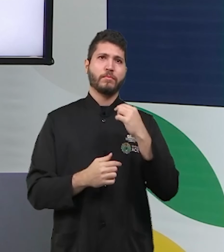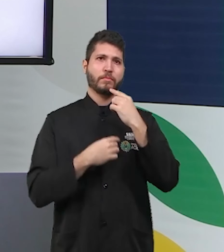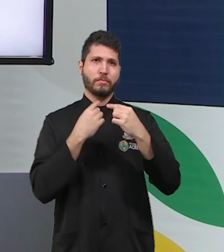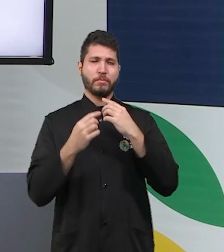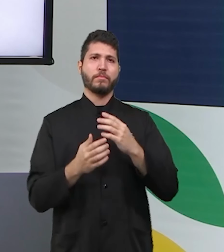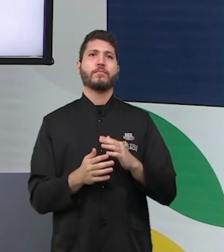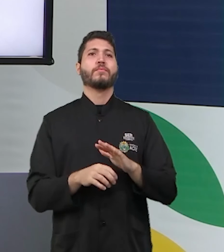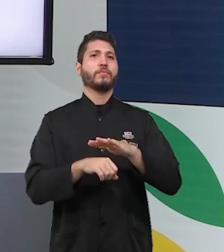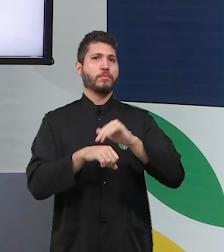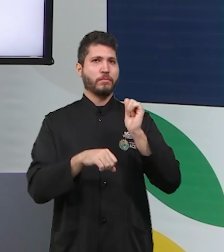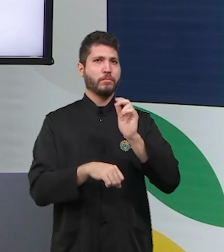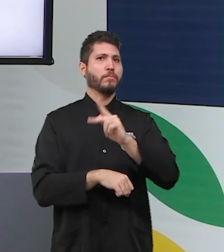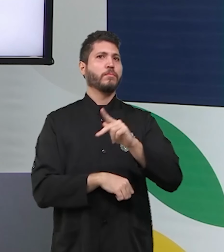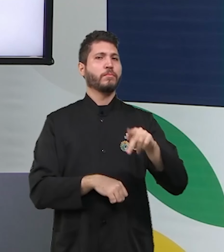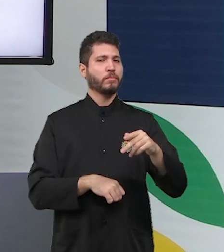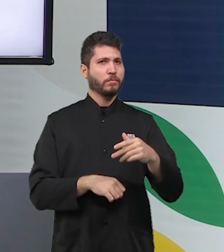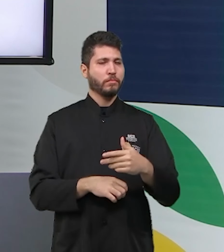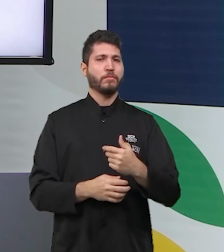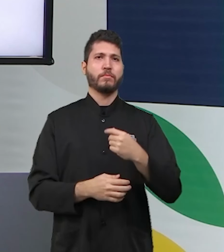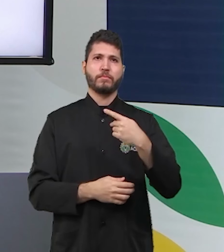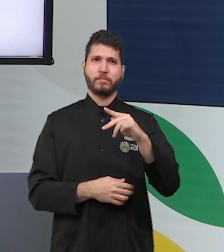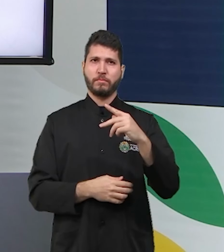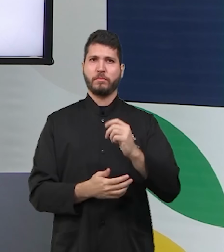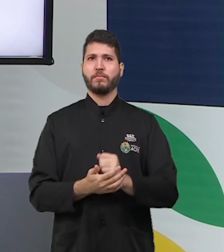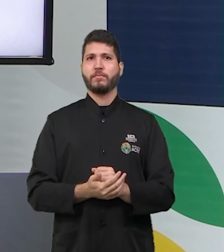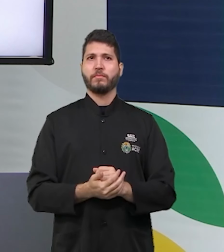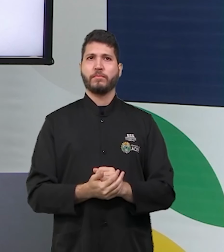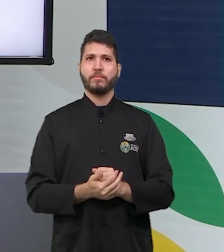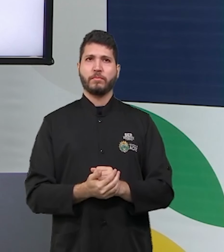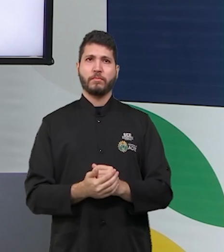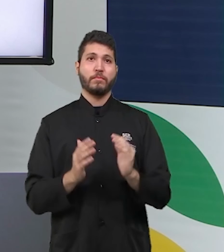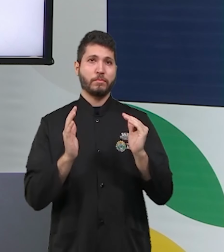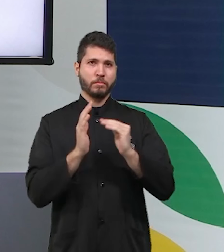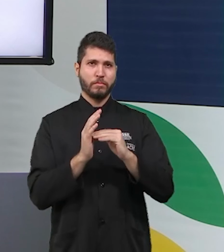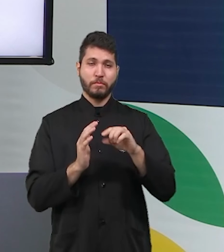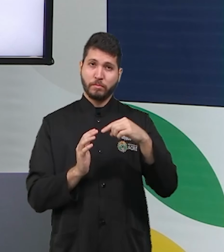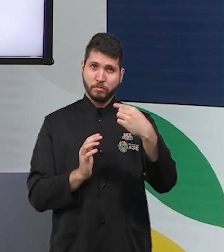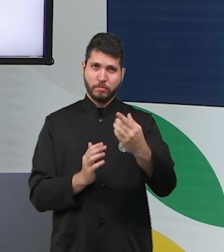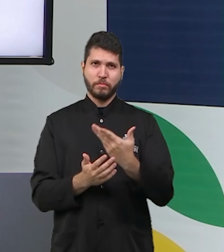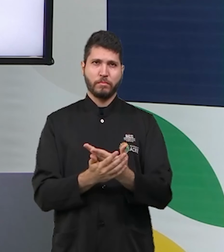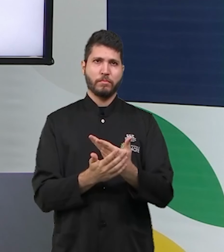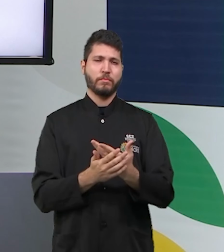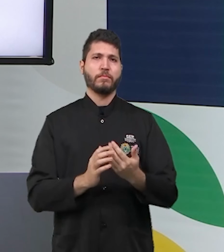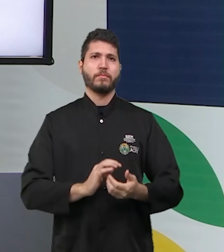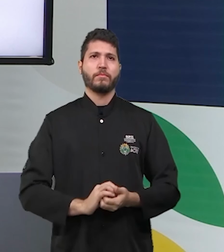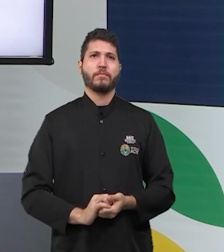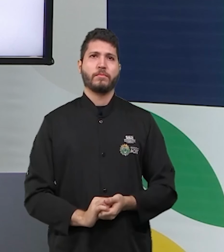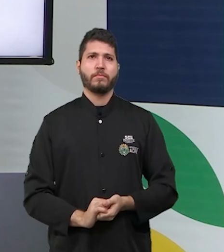llama a tu professor. Eu fico por aqui e hasta la próxima clase.